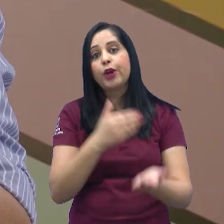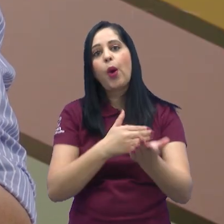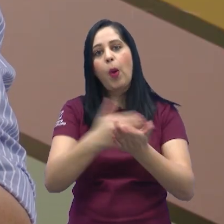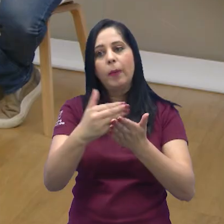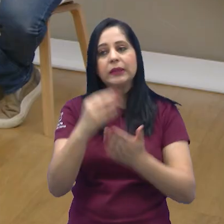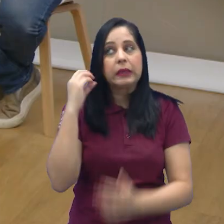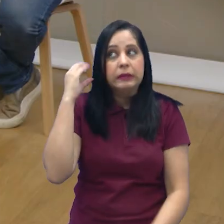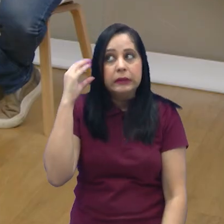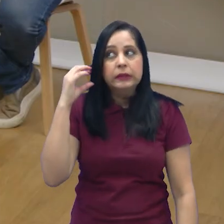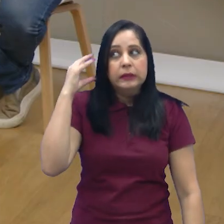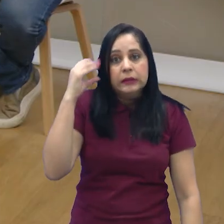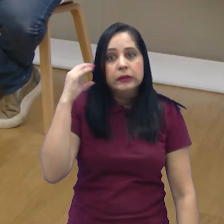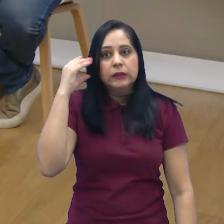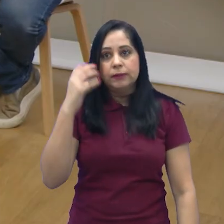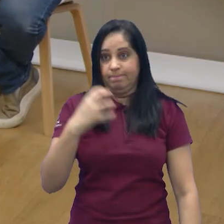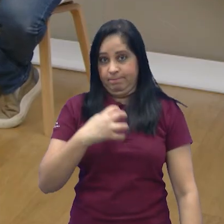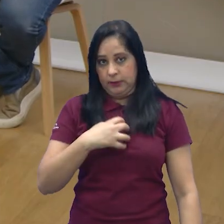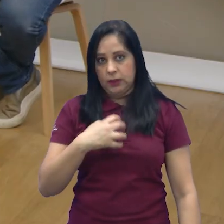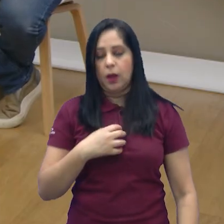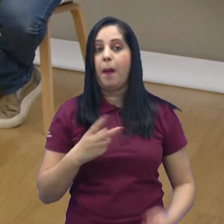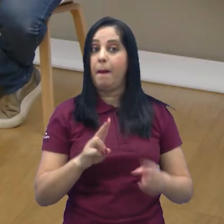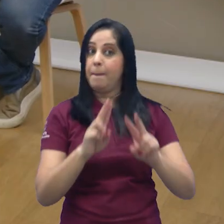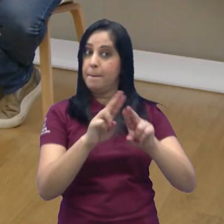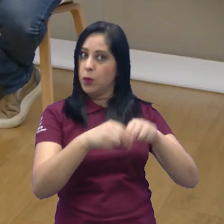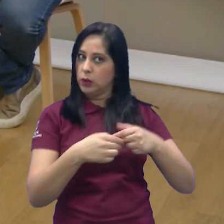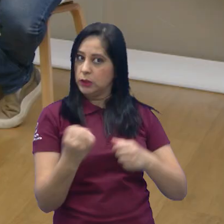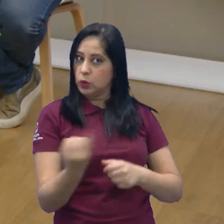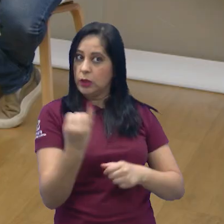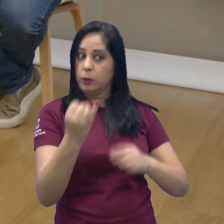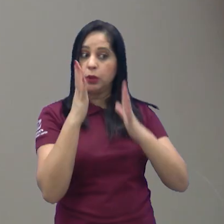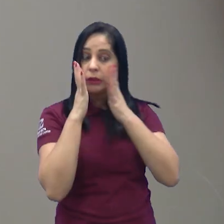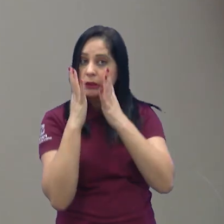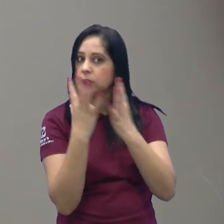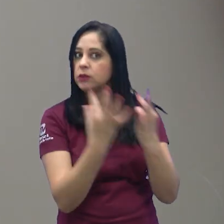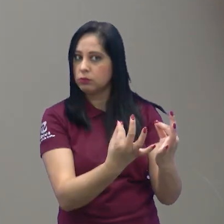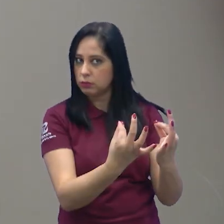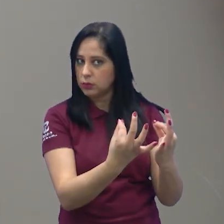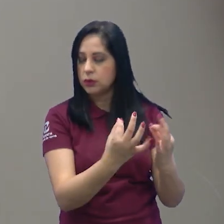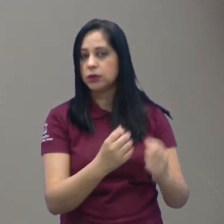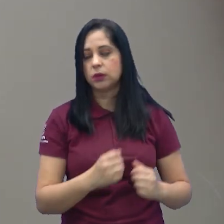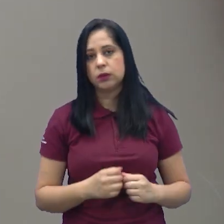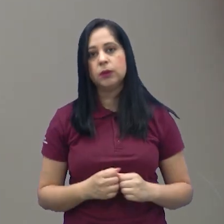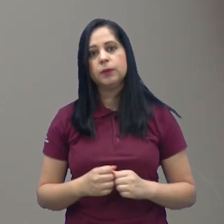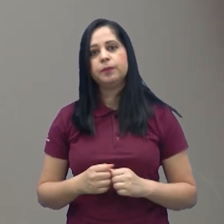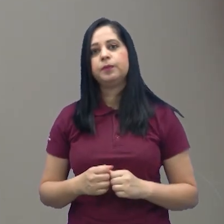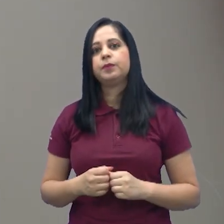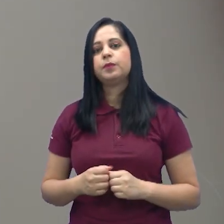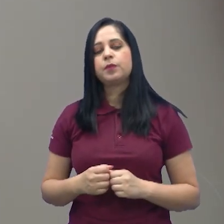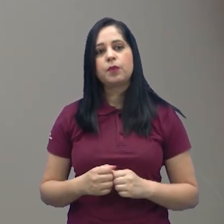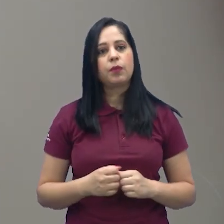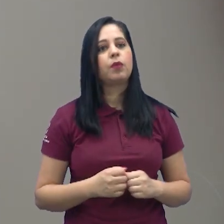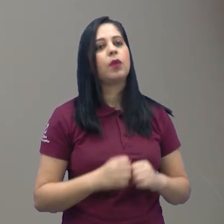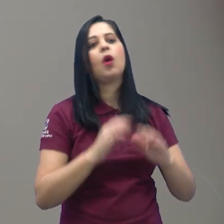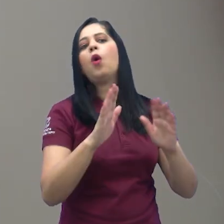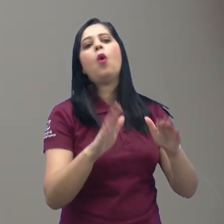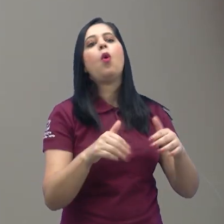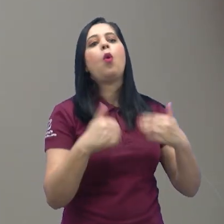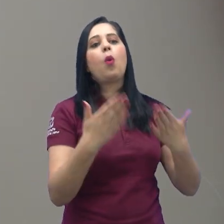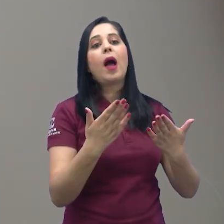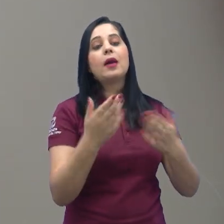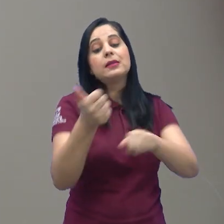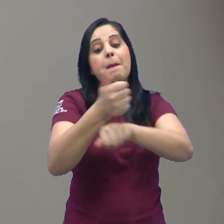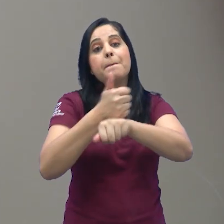Por isso que é sempre bom ficar observando, né, André? Sim, Atento. temos que observar. E quais são os especialistas que estão envolvidos nesse